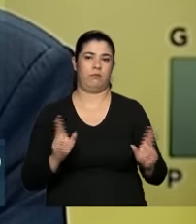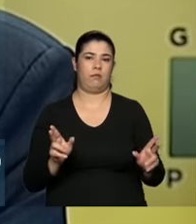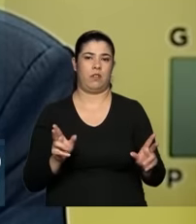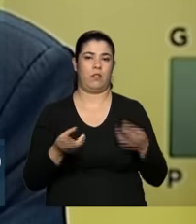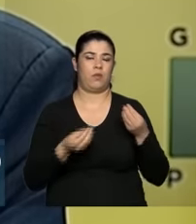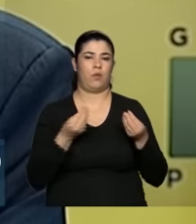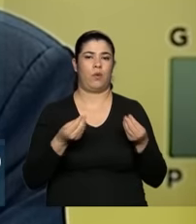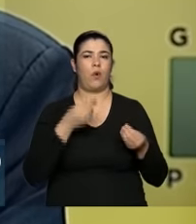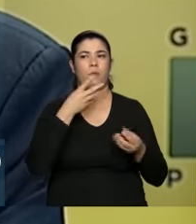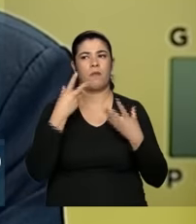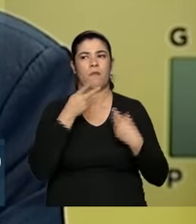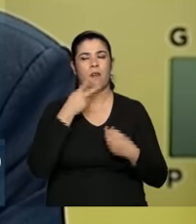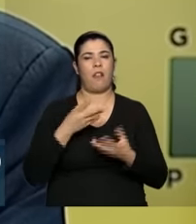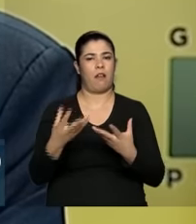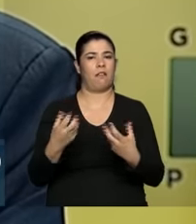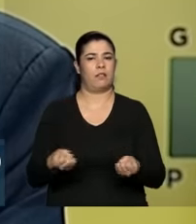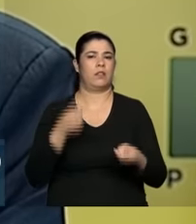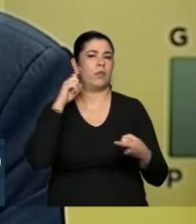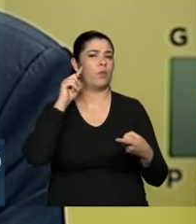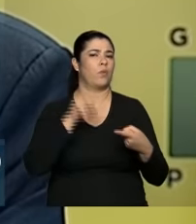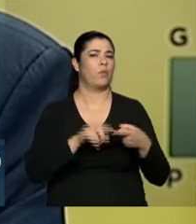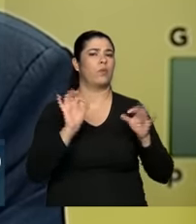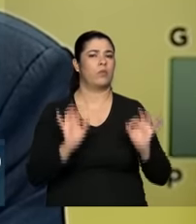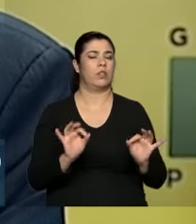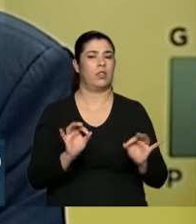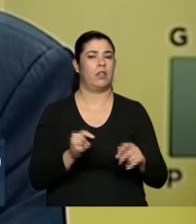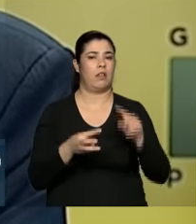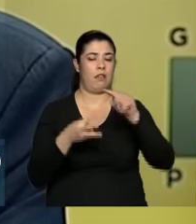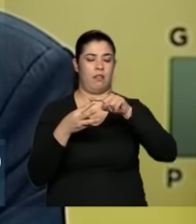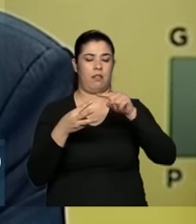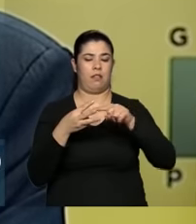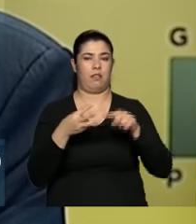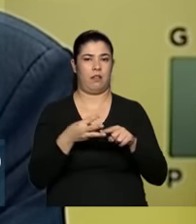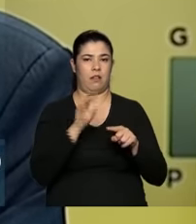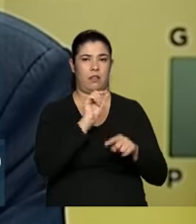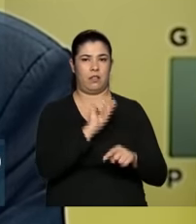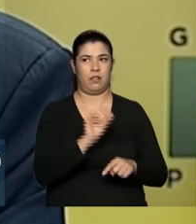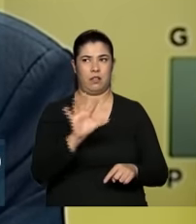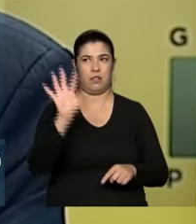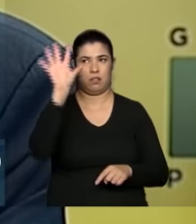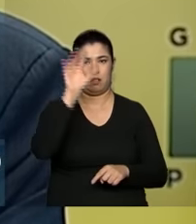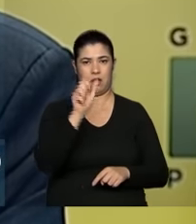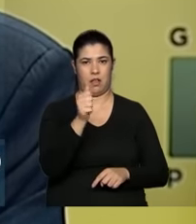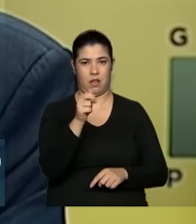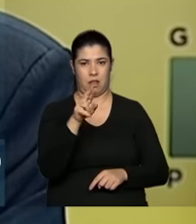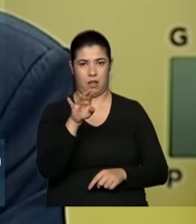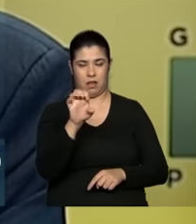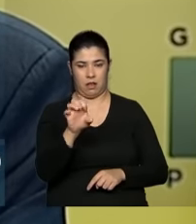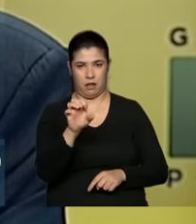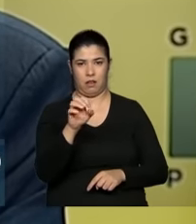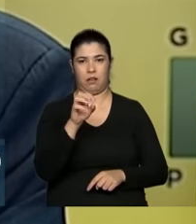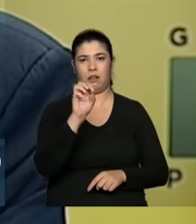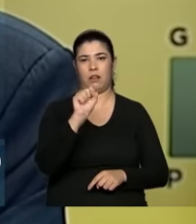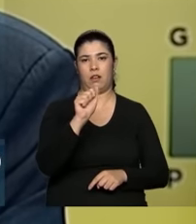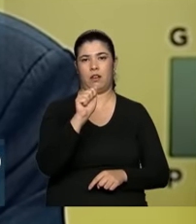você concordar que três dos antigos territórios federais, Acre, Roraima e Amapá, que vastidões gigantescas